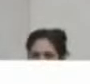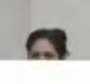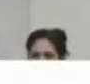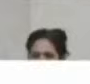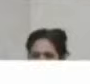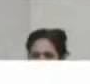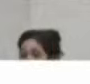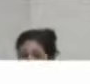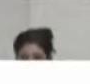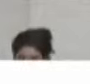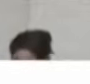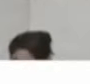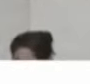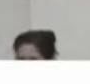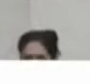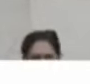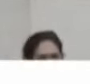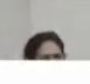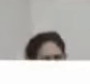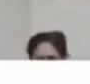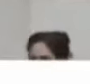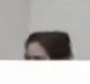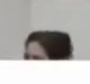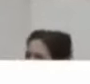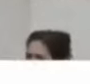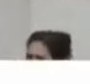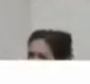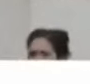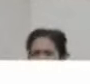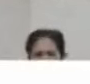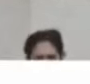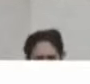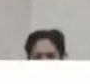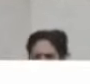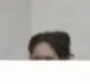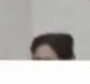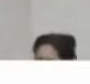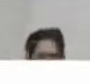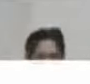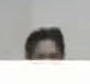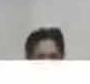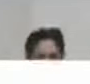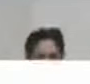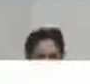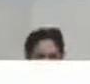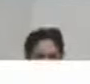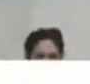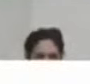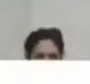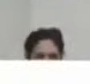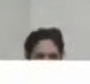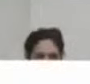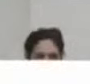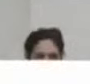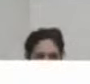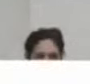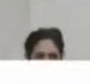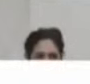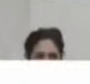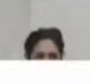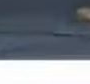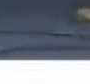cerimônia MCs. Luna, que já participou por várias edições da premiação, ficou em primeiro lugar na